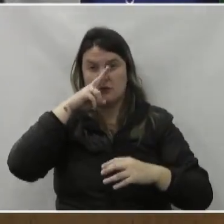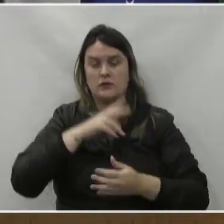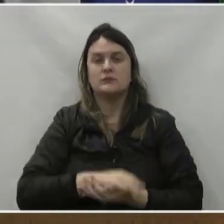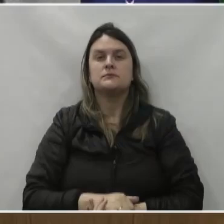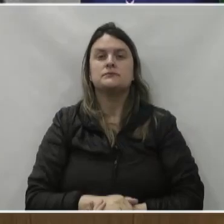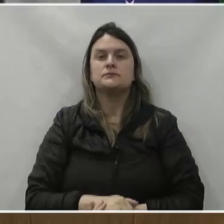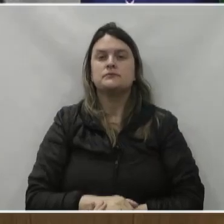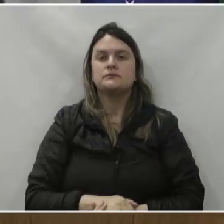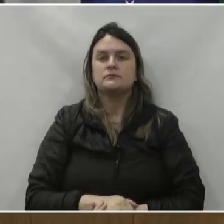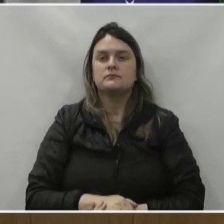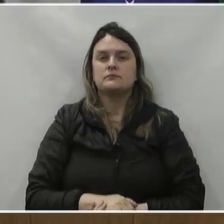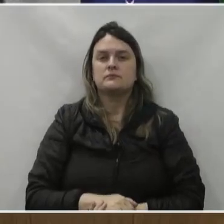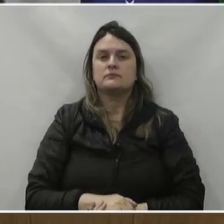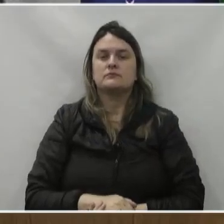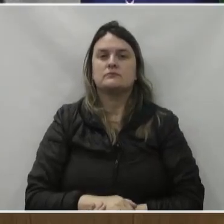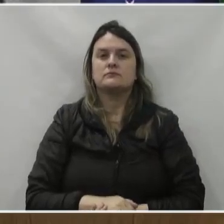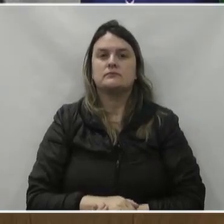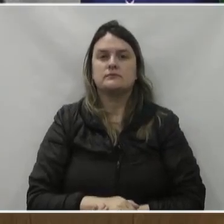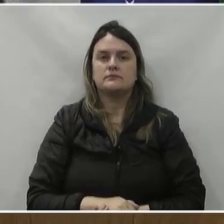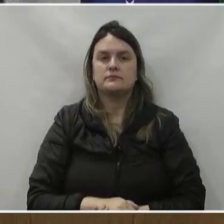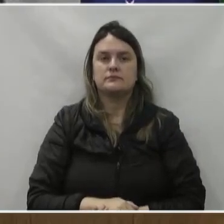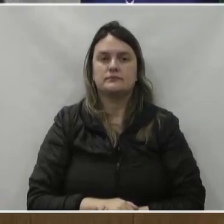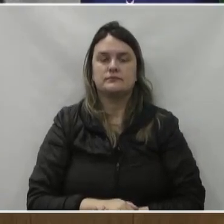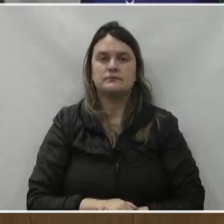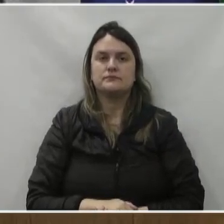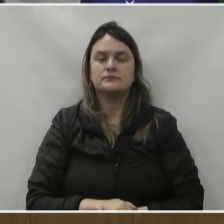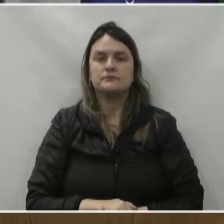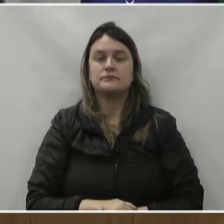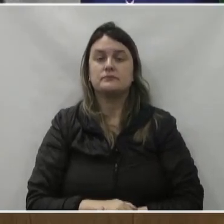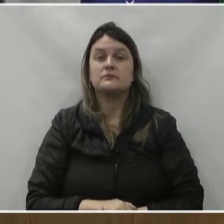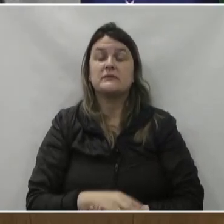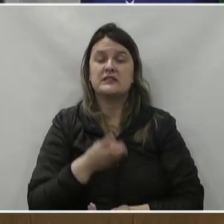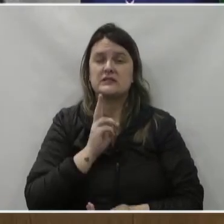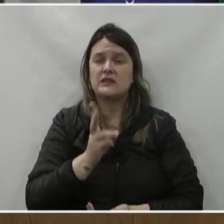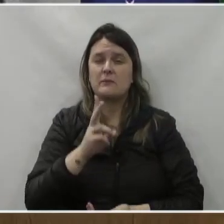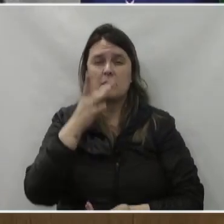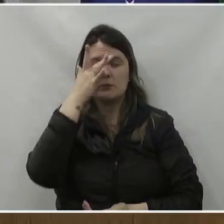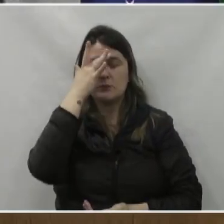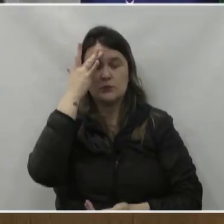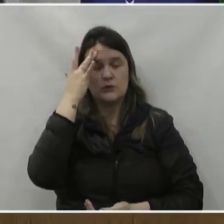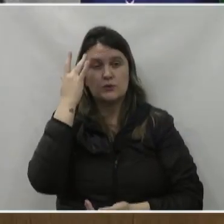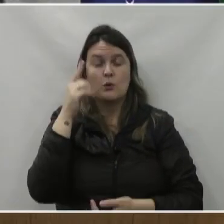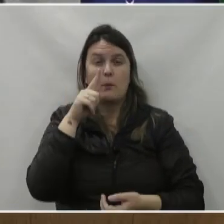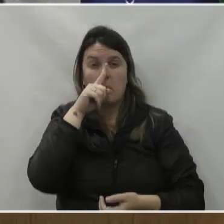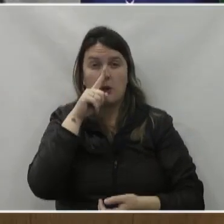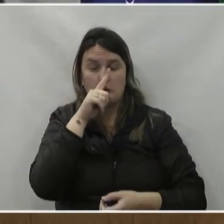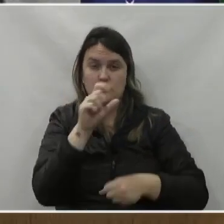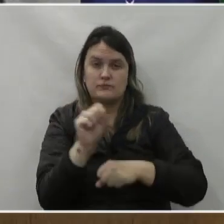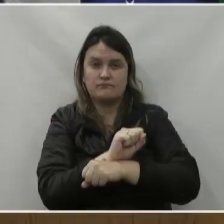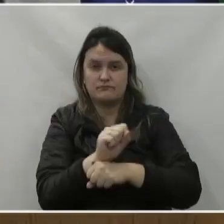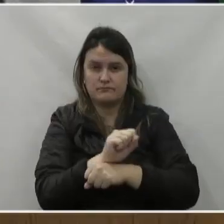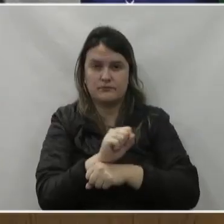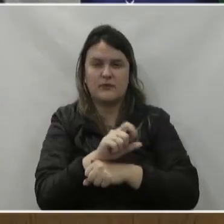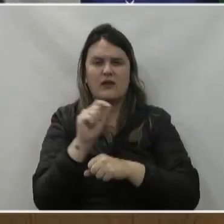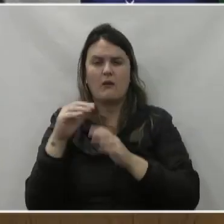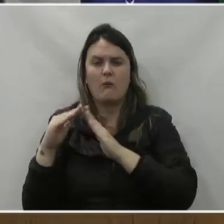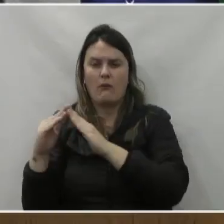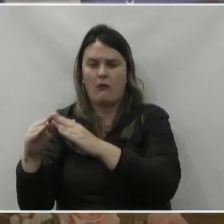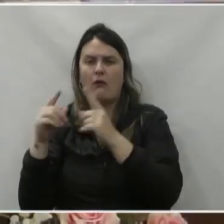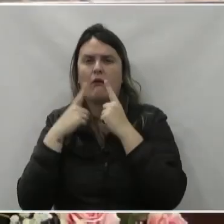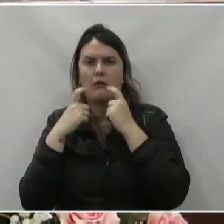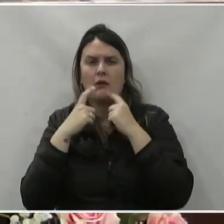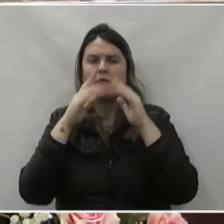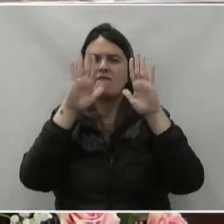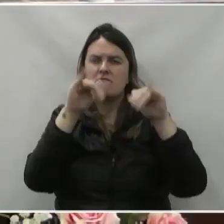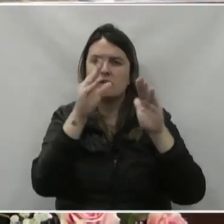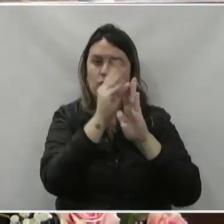de barro em períodos chuvosos, gerando desconforto e riscos à saúde da população. Fim do expediente,